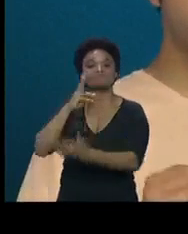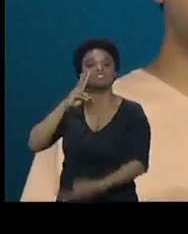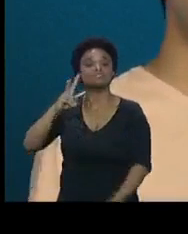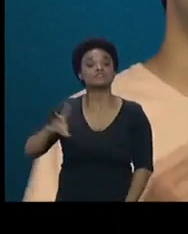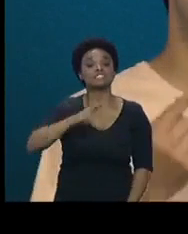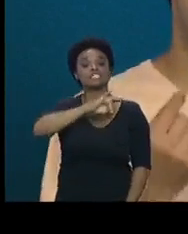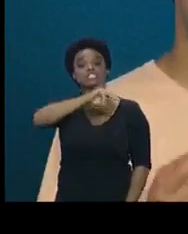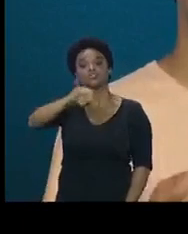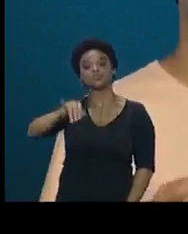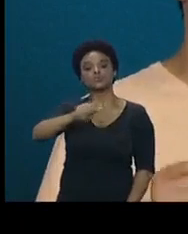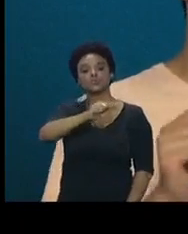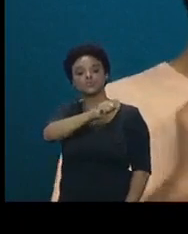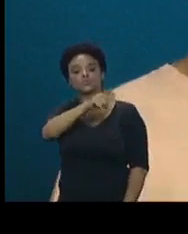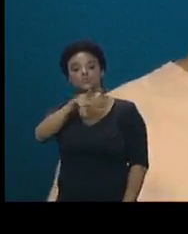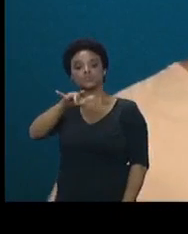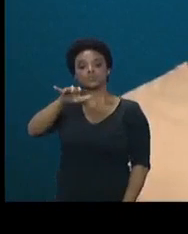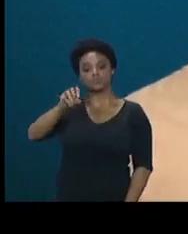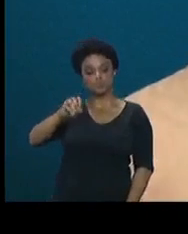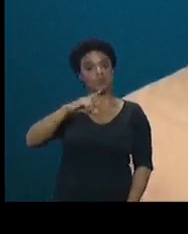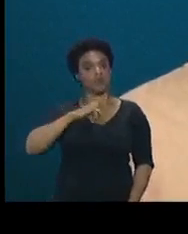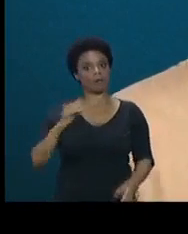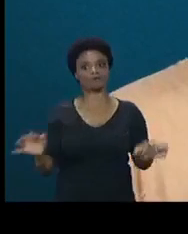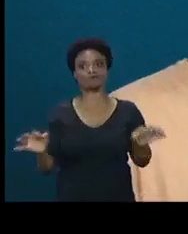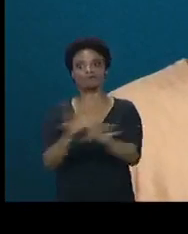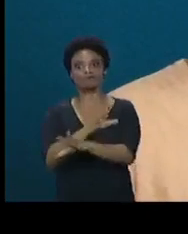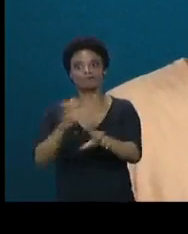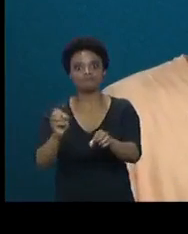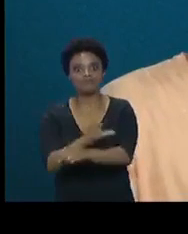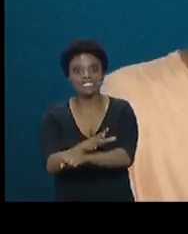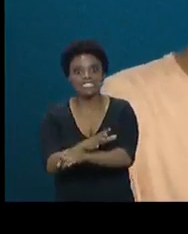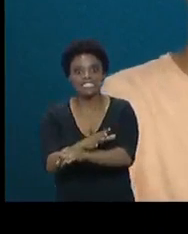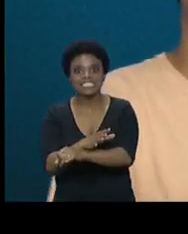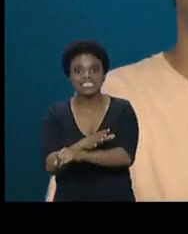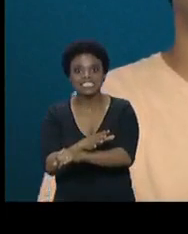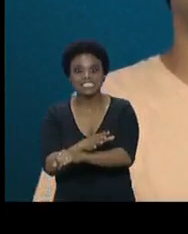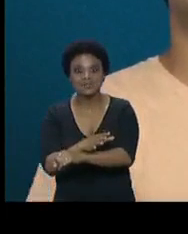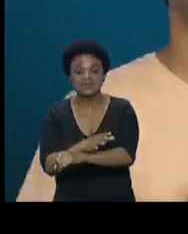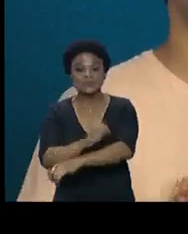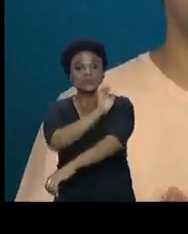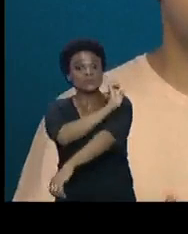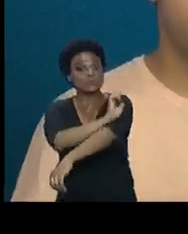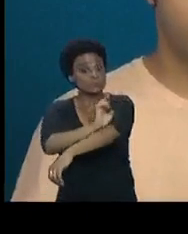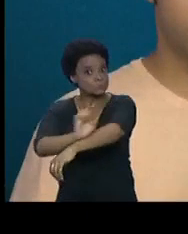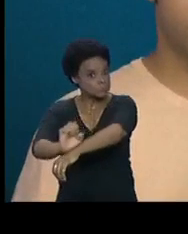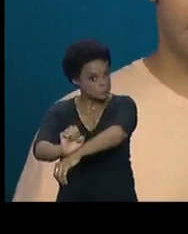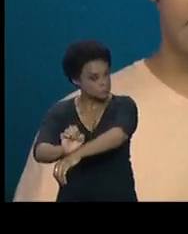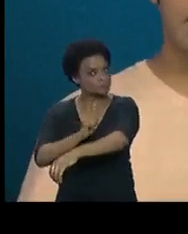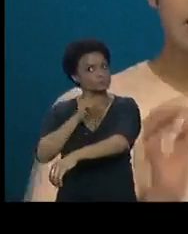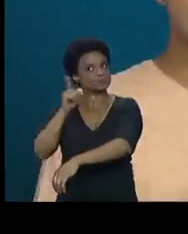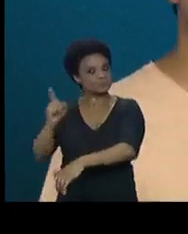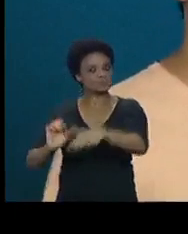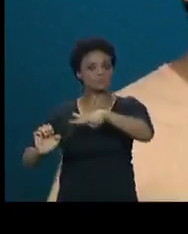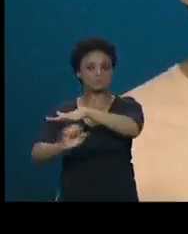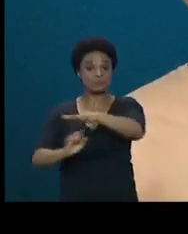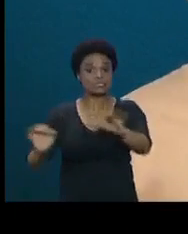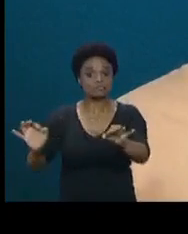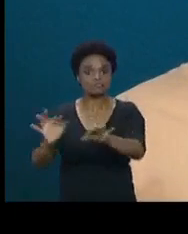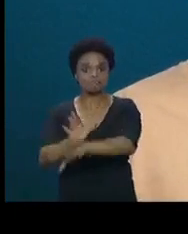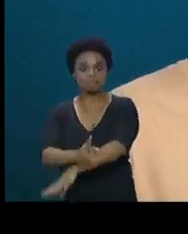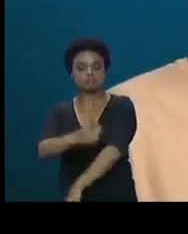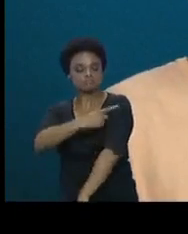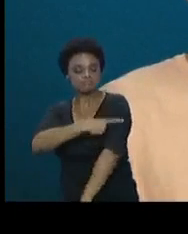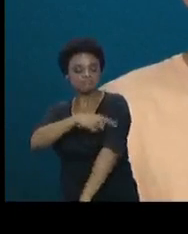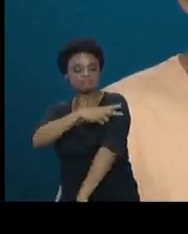que concluiu o ensino médio e vai participar de um processo seletivo para estágio numa empresa multinacional. Ele terá que fazer um